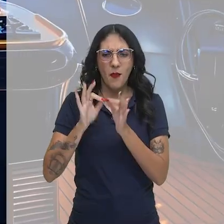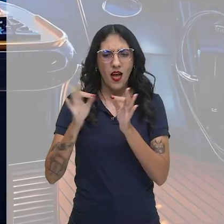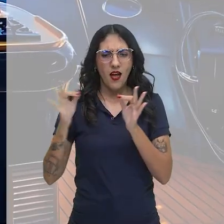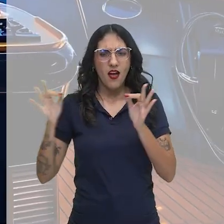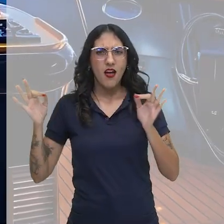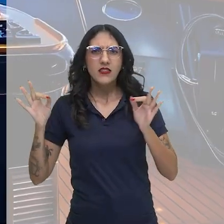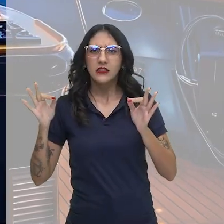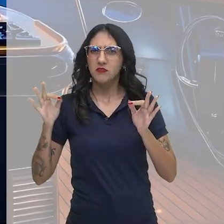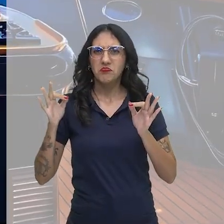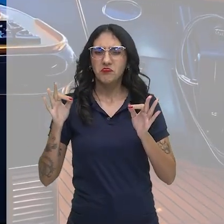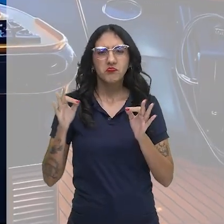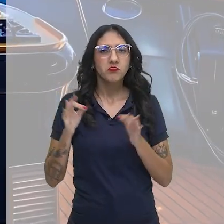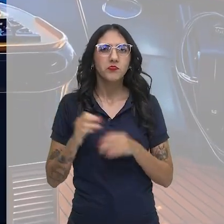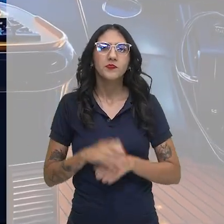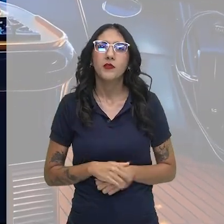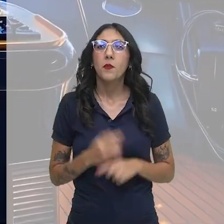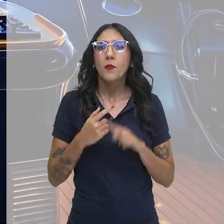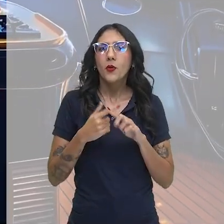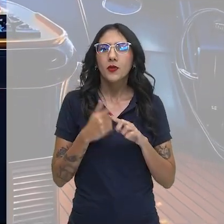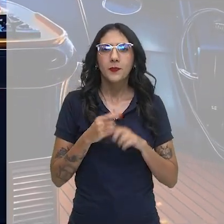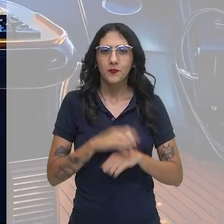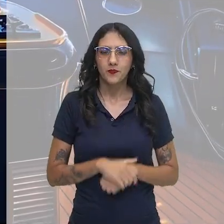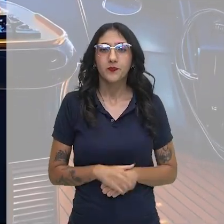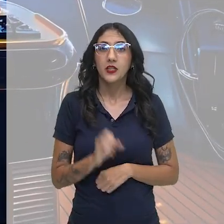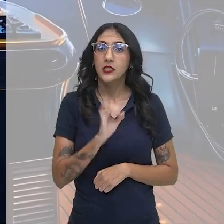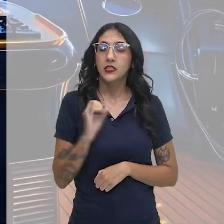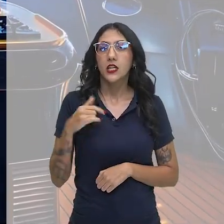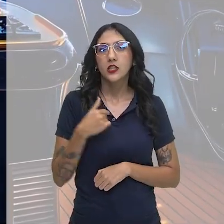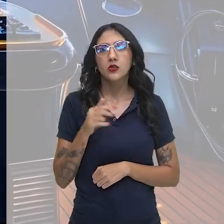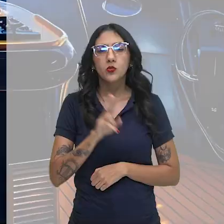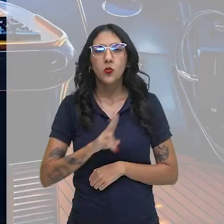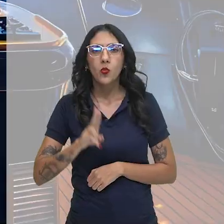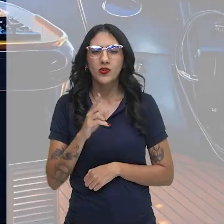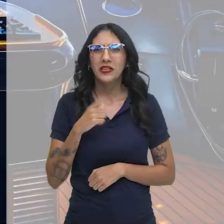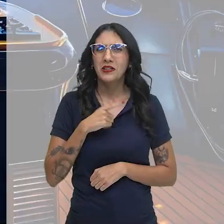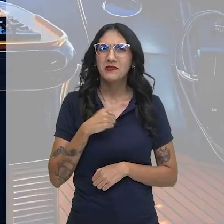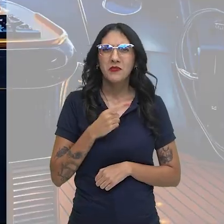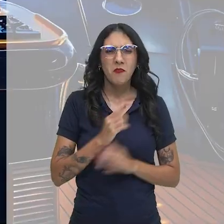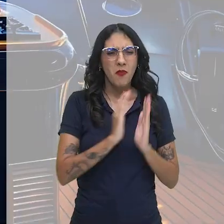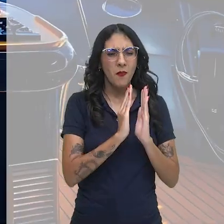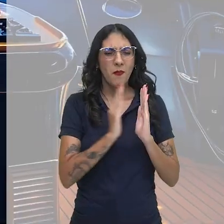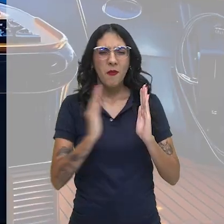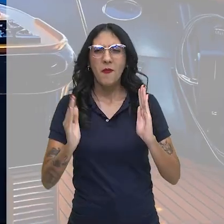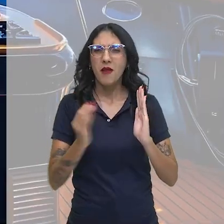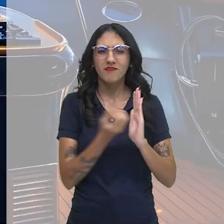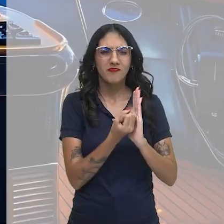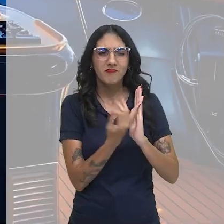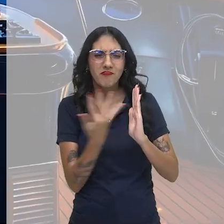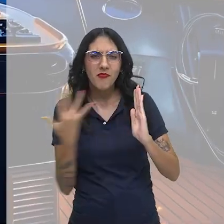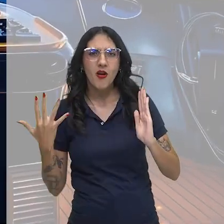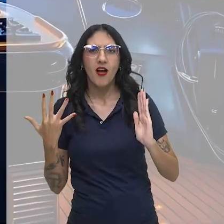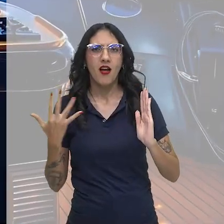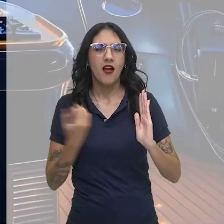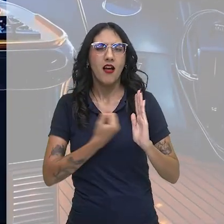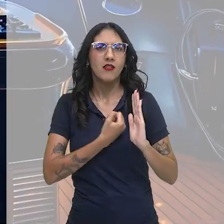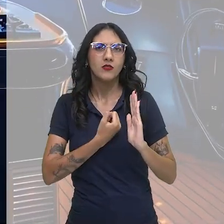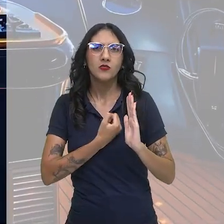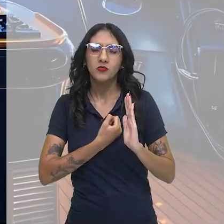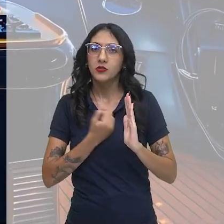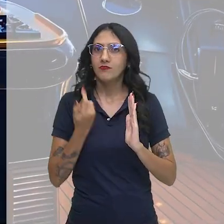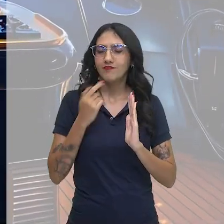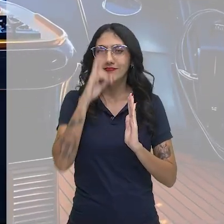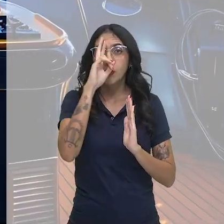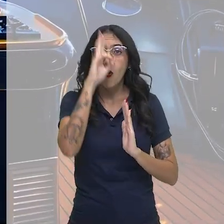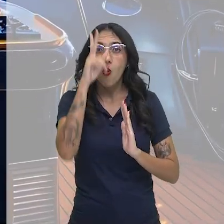muito altos? É porque quando eu coloco aquela infinidade de números, acontece muito mais